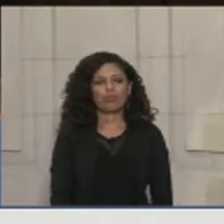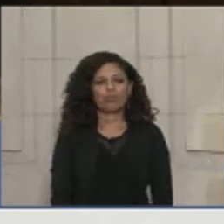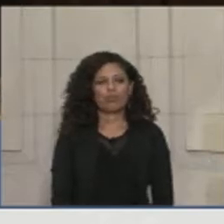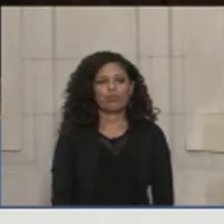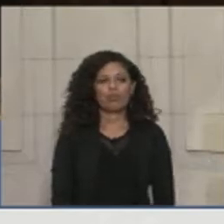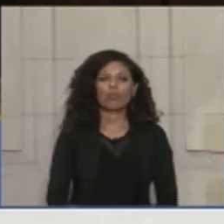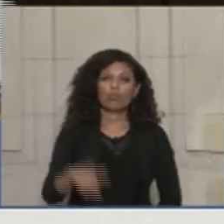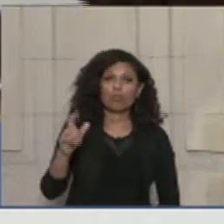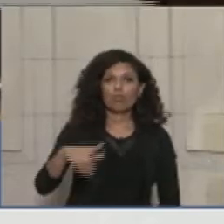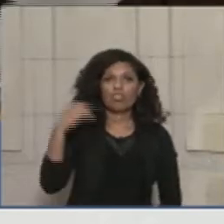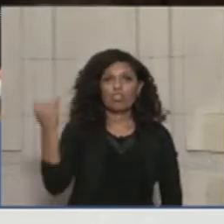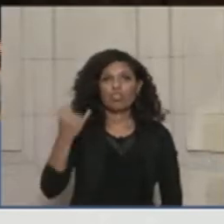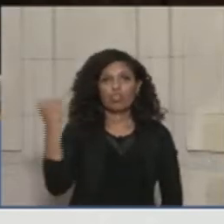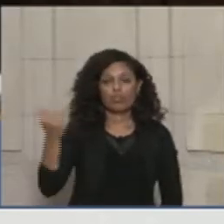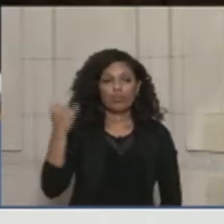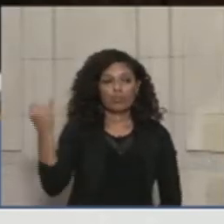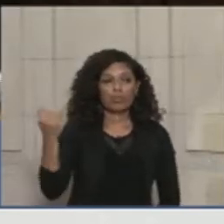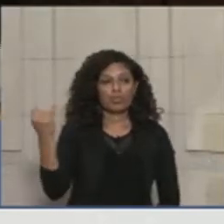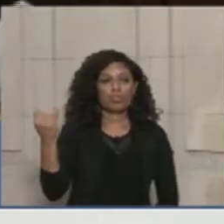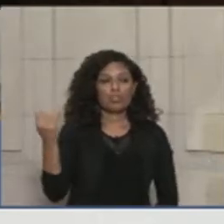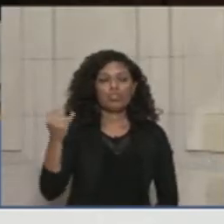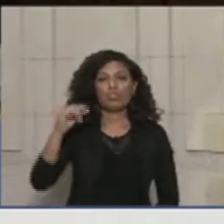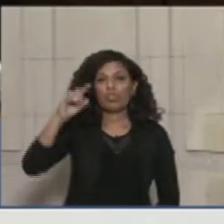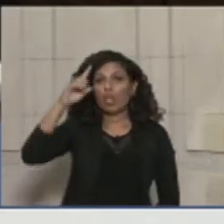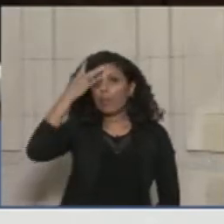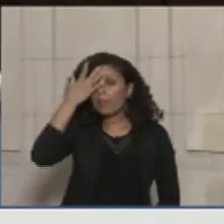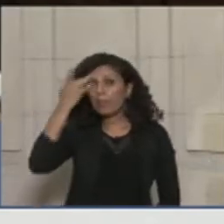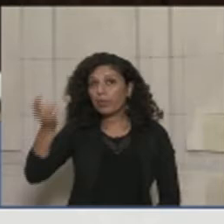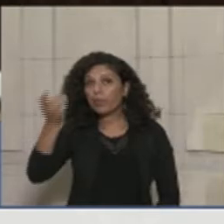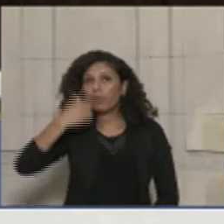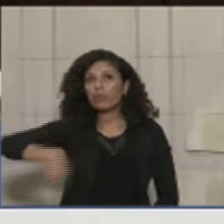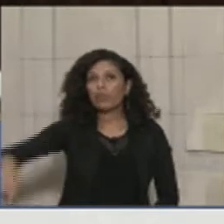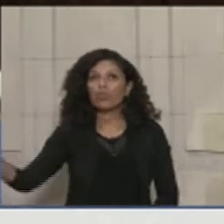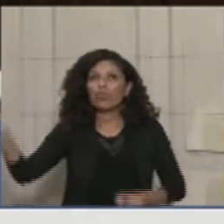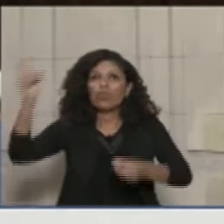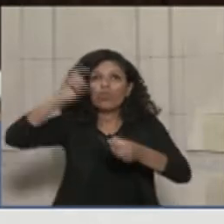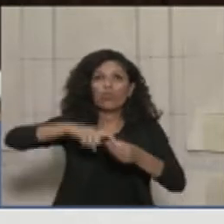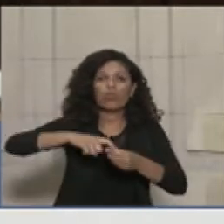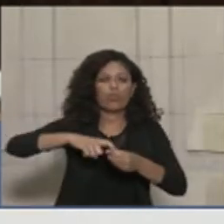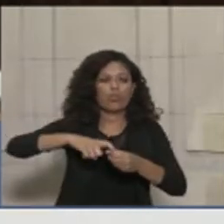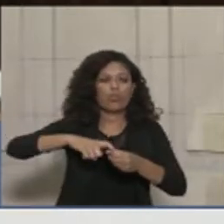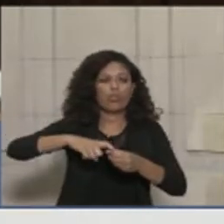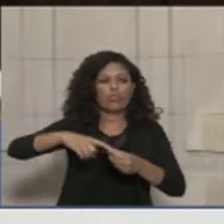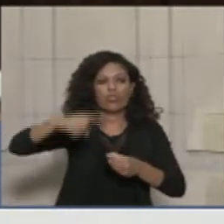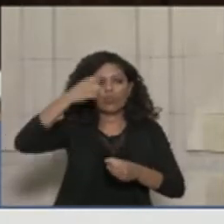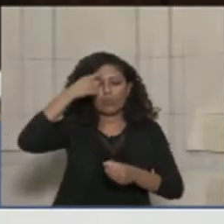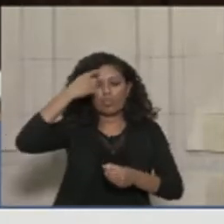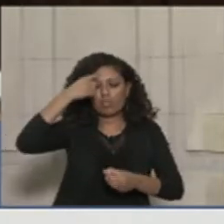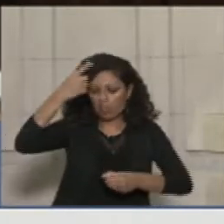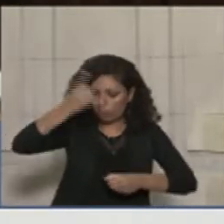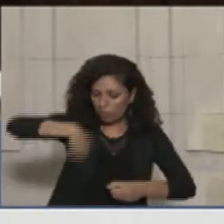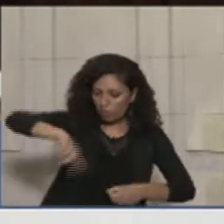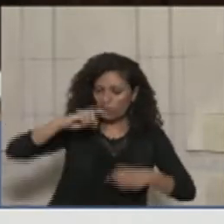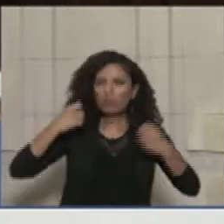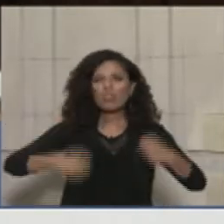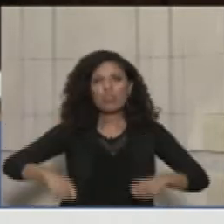Então, é necessário que no dia de amanhã a gente retome a ideia de que precisamos sim lembrar